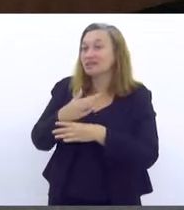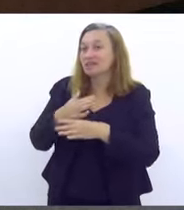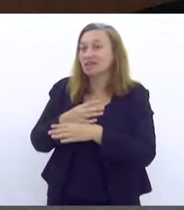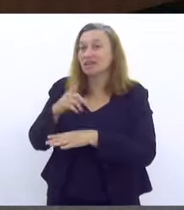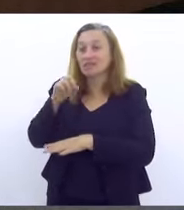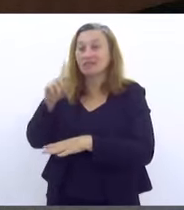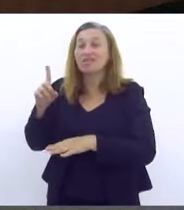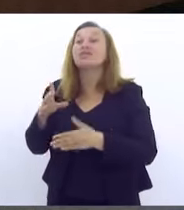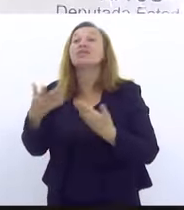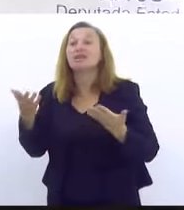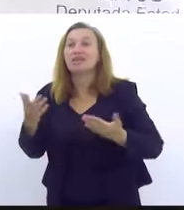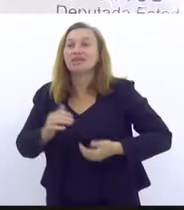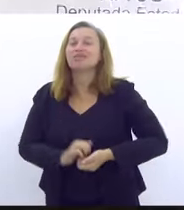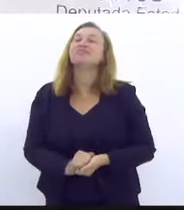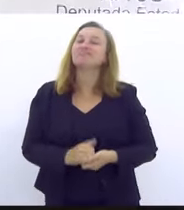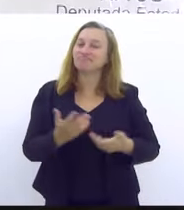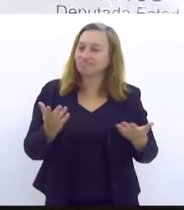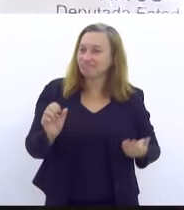por aí.